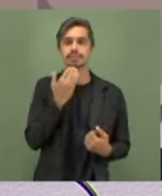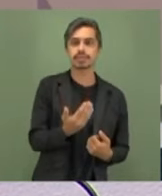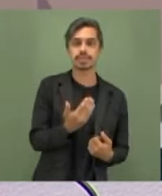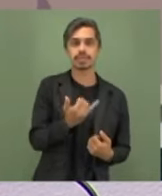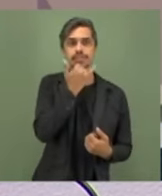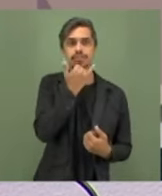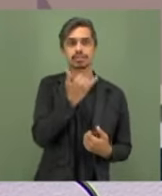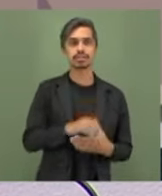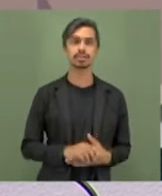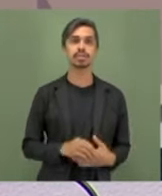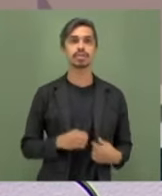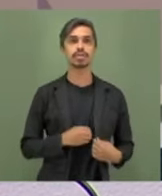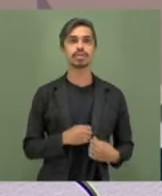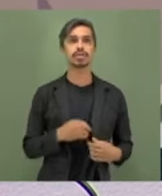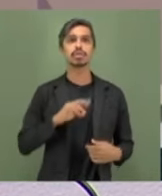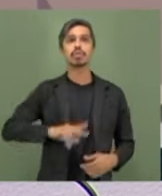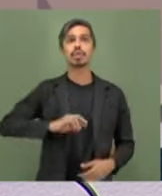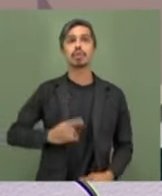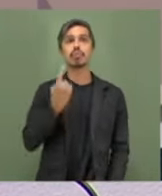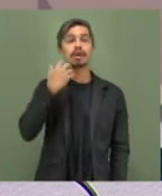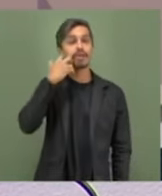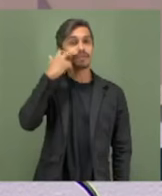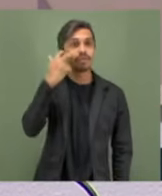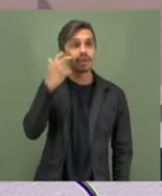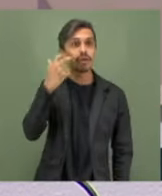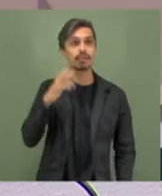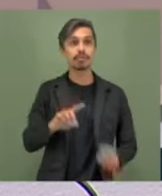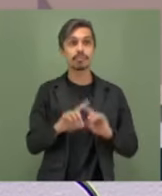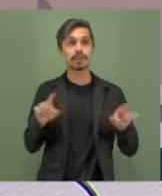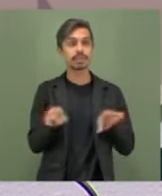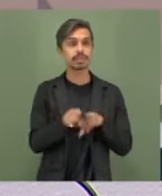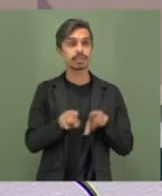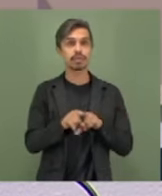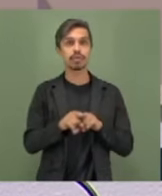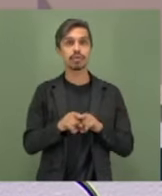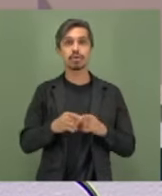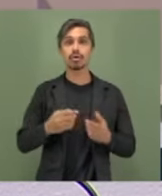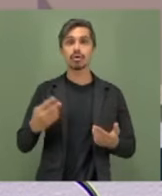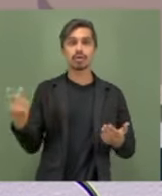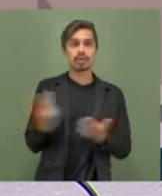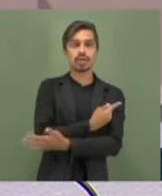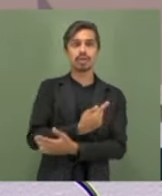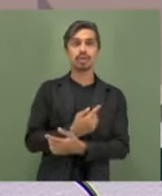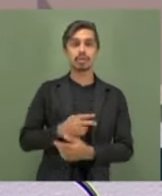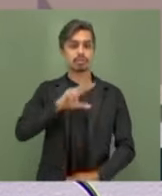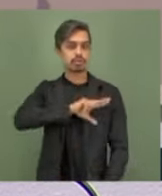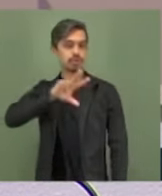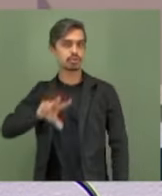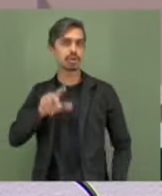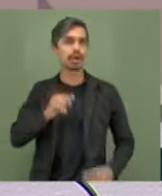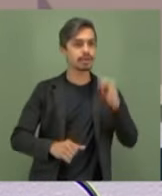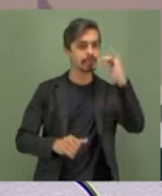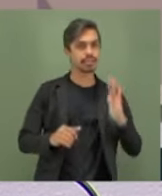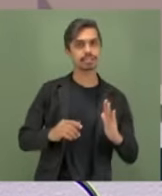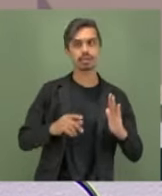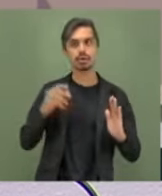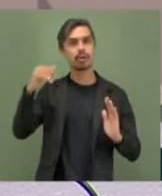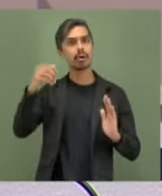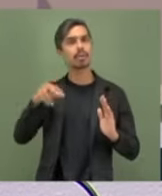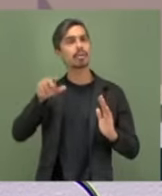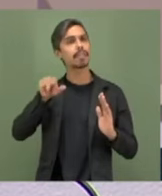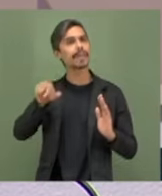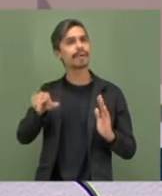não foi apenas uma vergonha, mas também um incidente diplomático entre Portugal e Brasil, um país irmão, que ainda